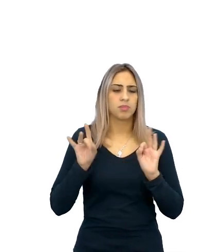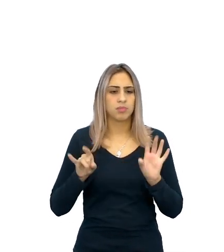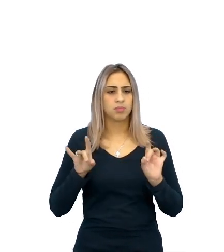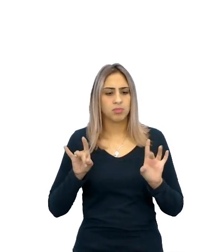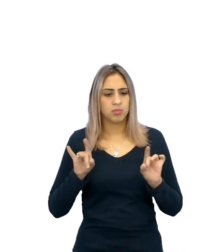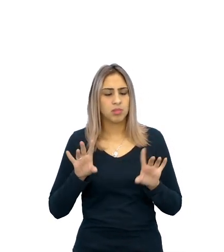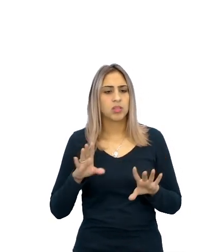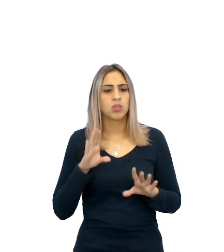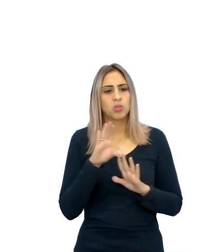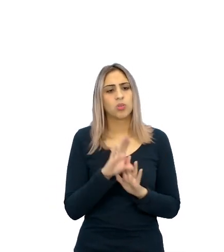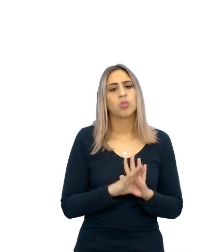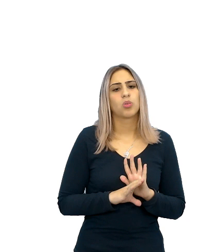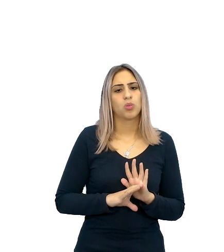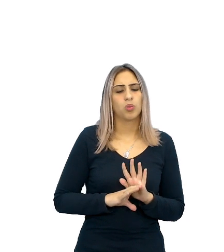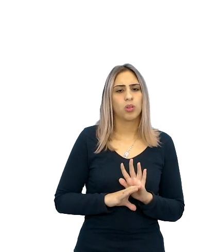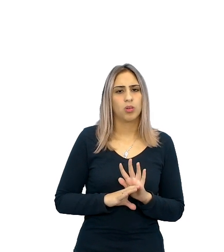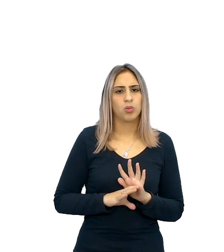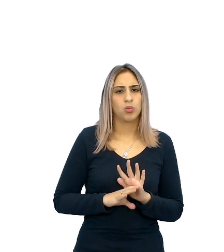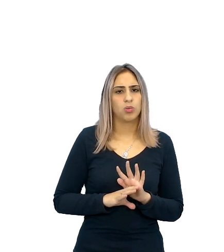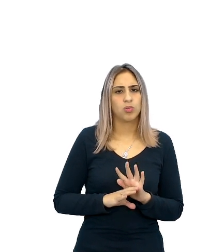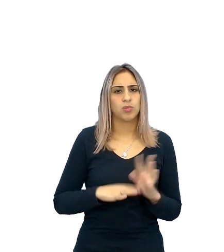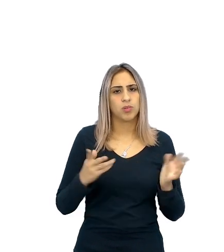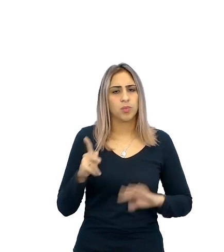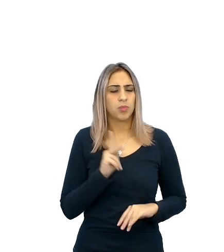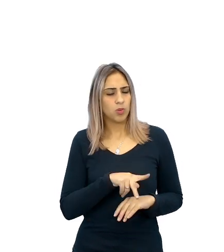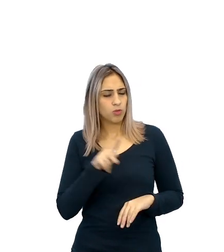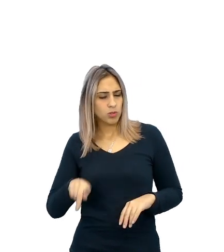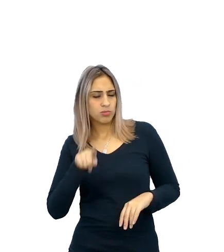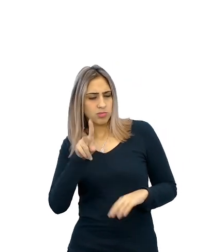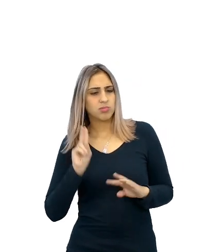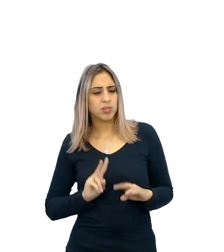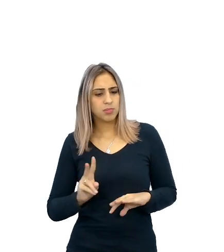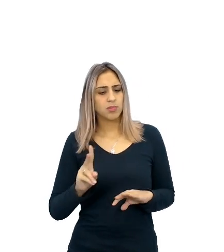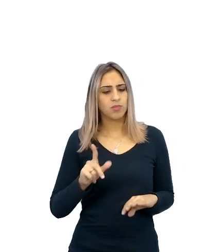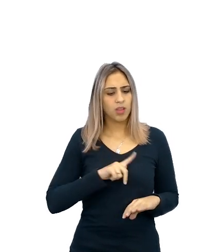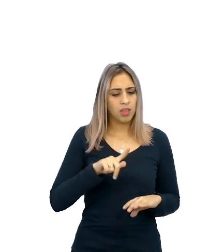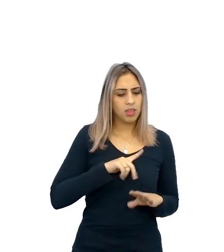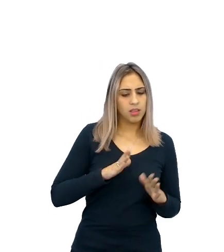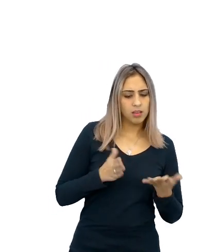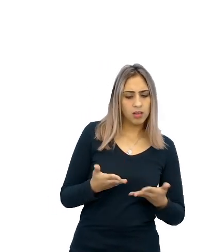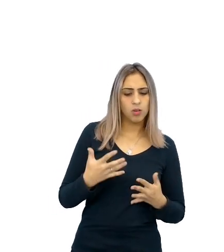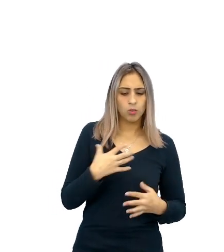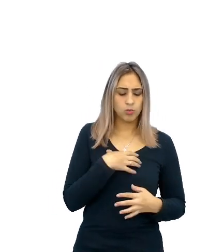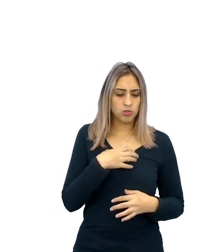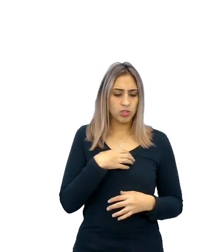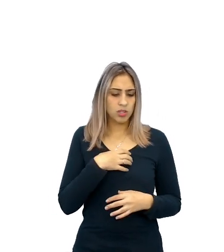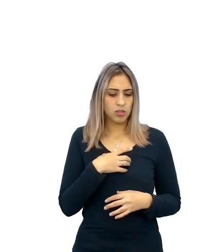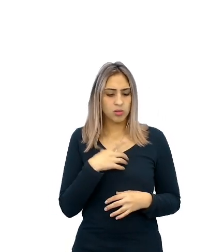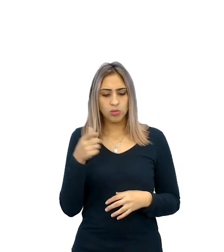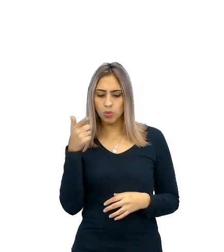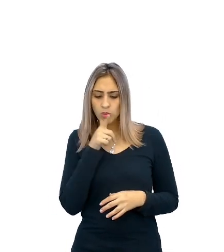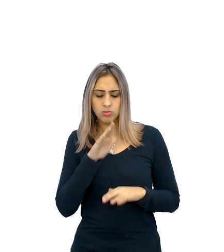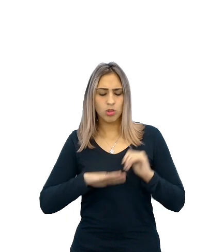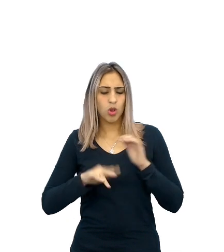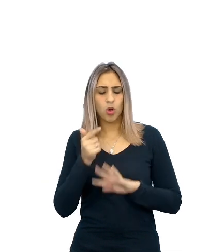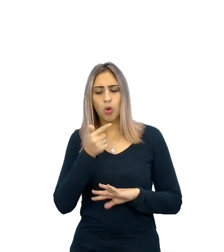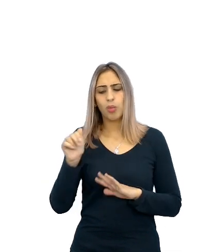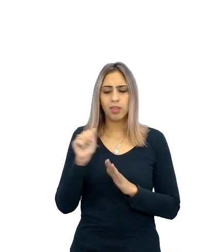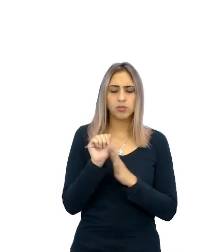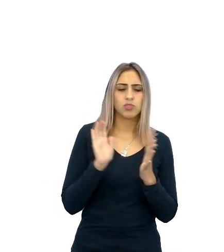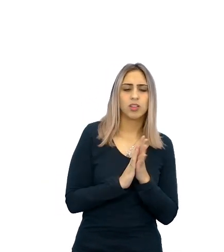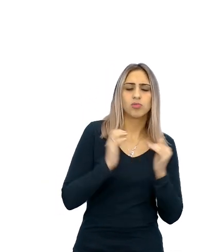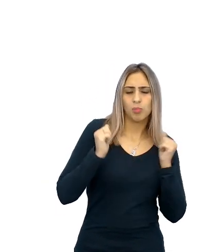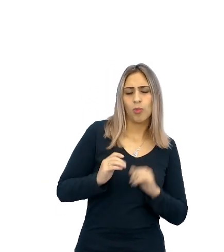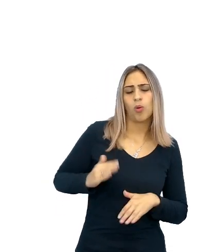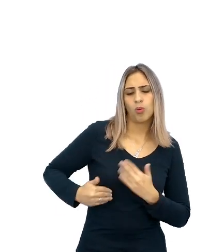do currículo, né? E aí, então, o professor é que vai ter essa condição de promover outras atividades que